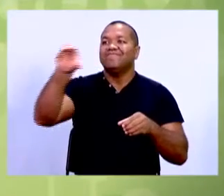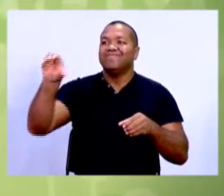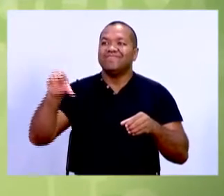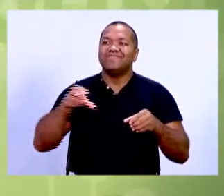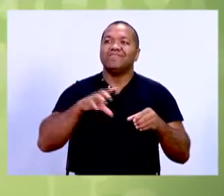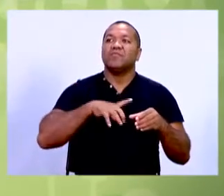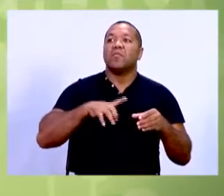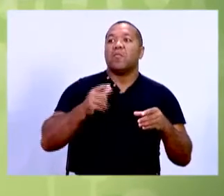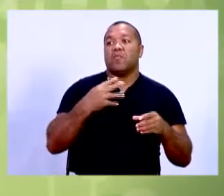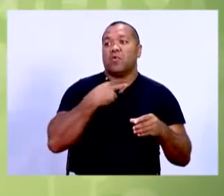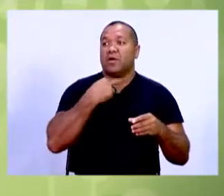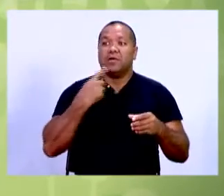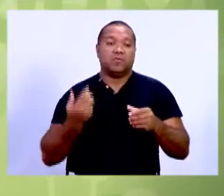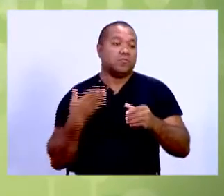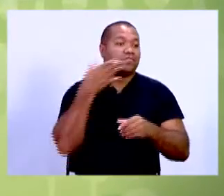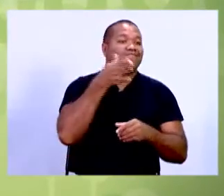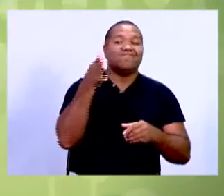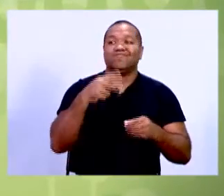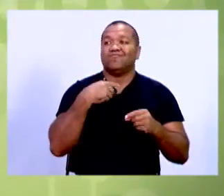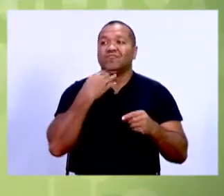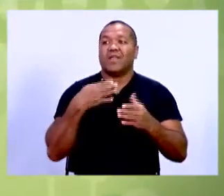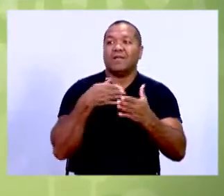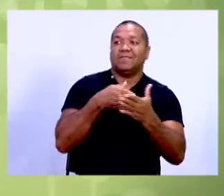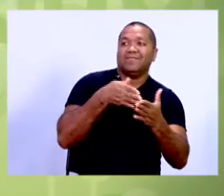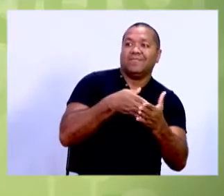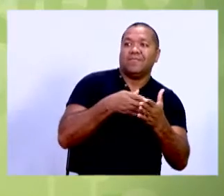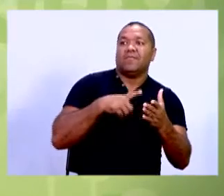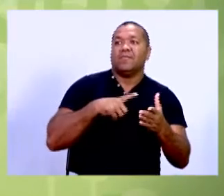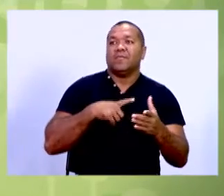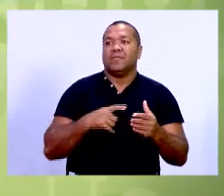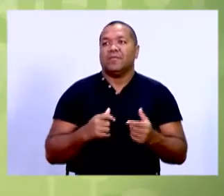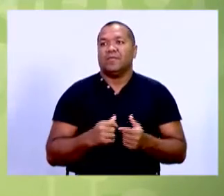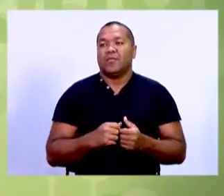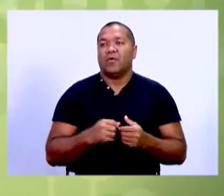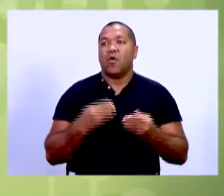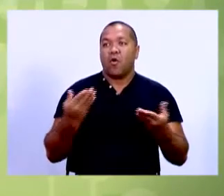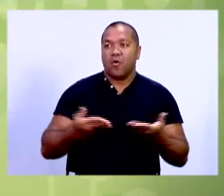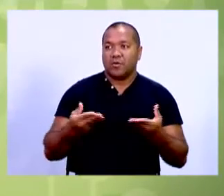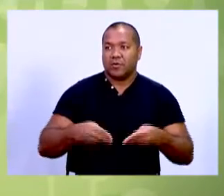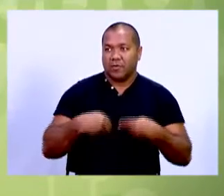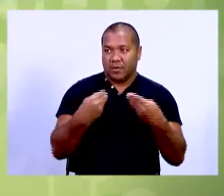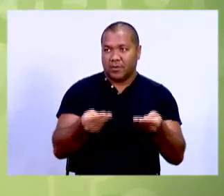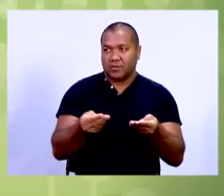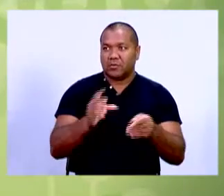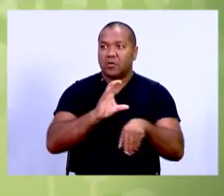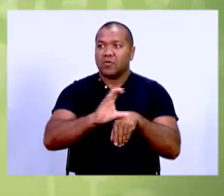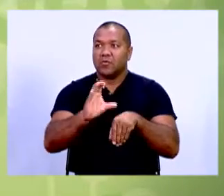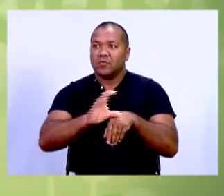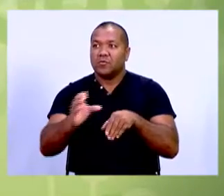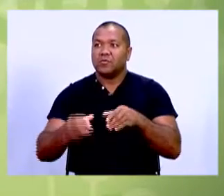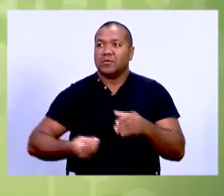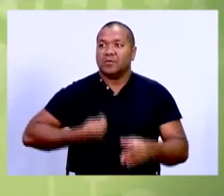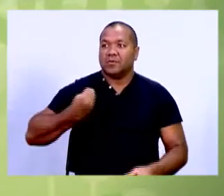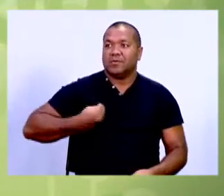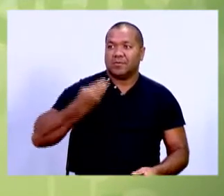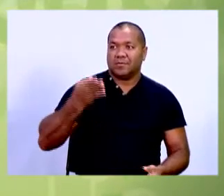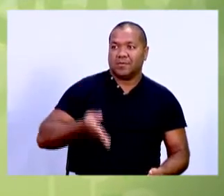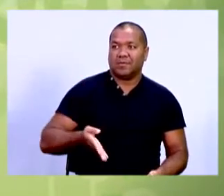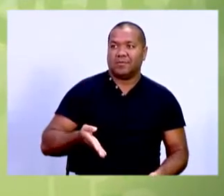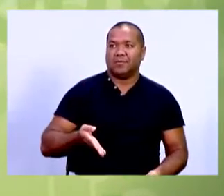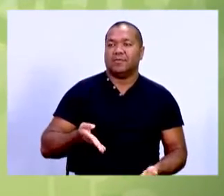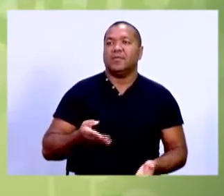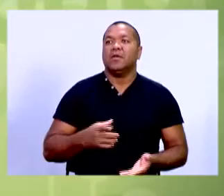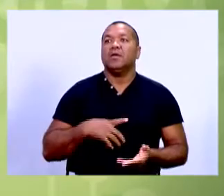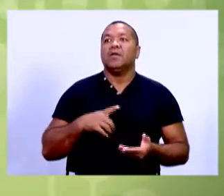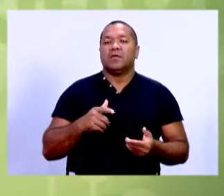não pudéssemos ir se tivéssemos que chegar com um campus presencial, oferecendo apenas os cursos presenciais. Então, eu